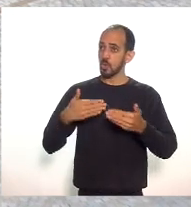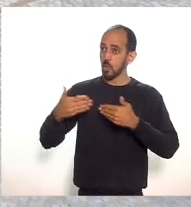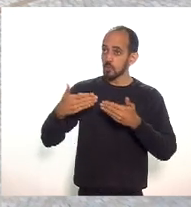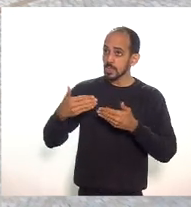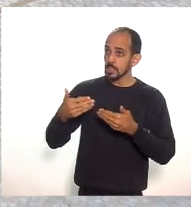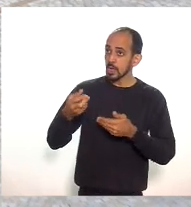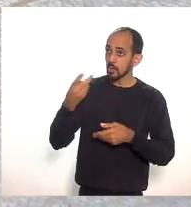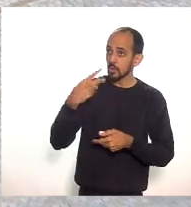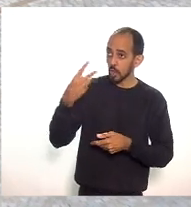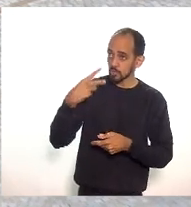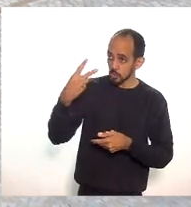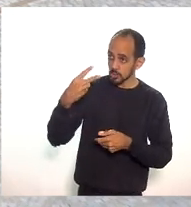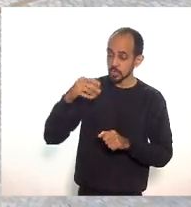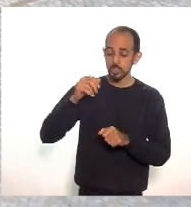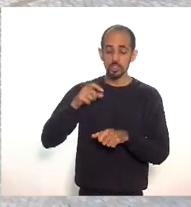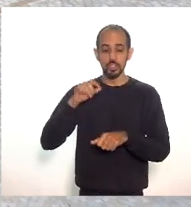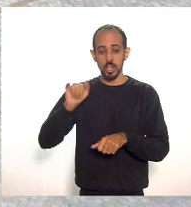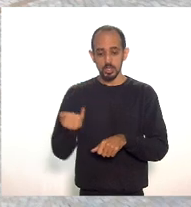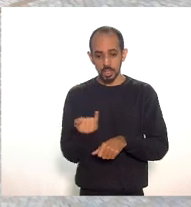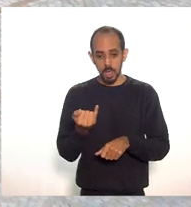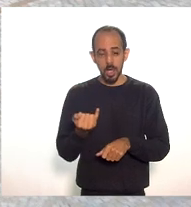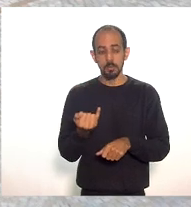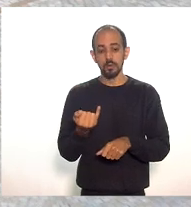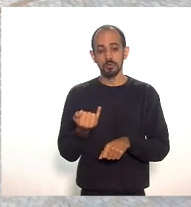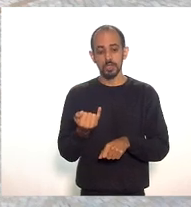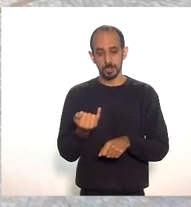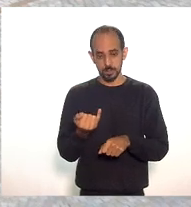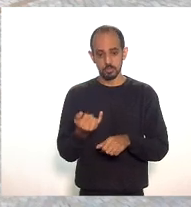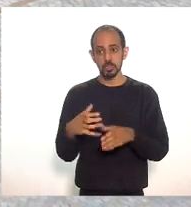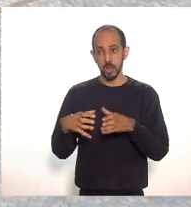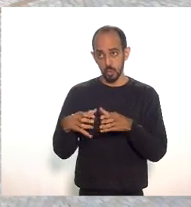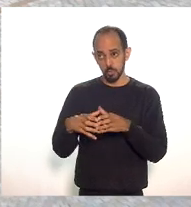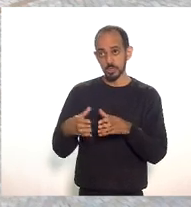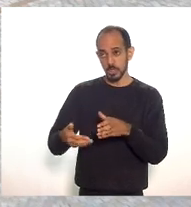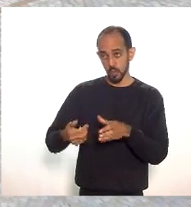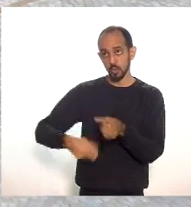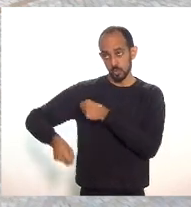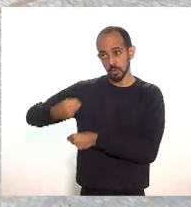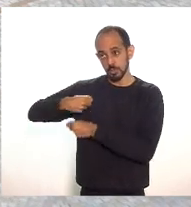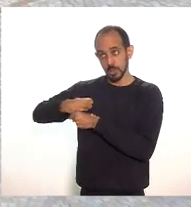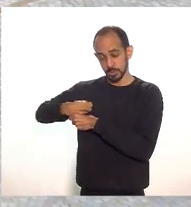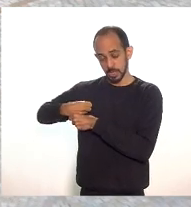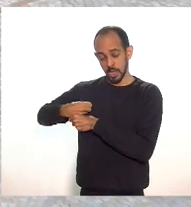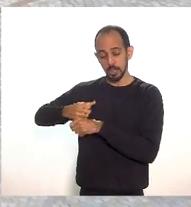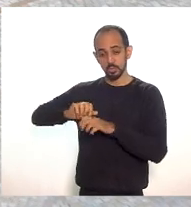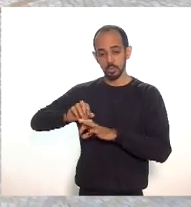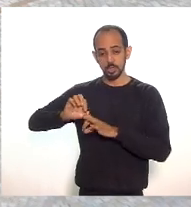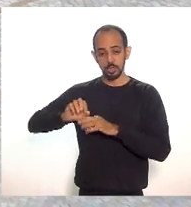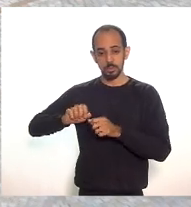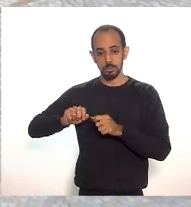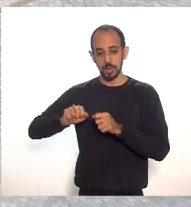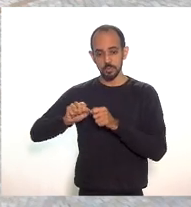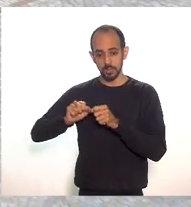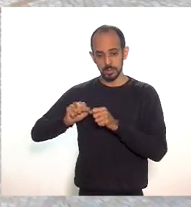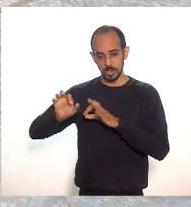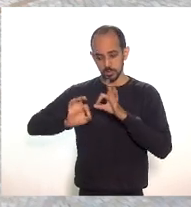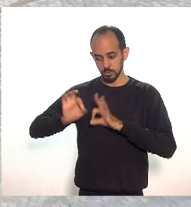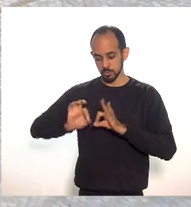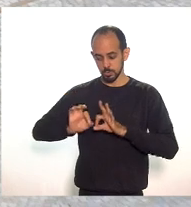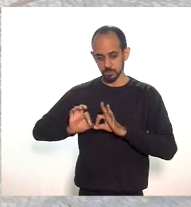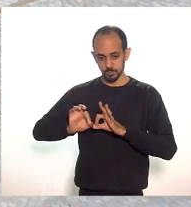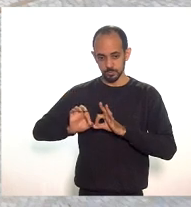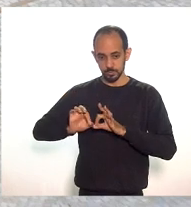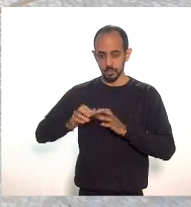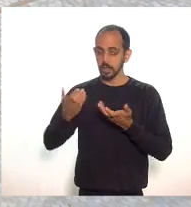que era melhor aproveitar a comissão especial do ano passado e vamos ver reorganizar essa comissão incluindo